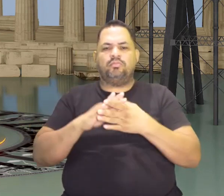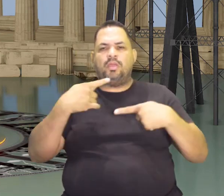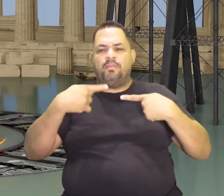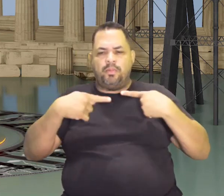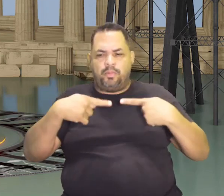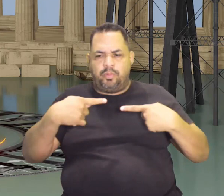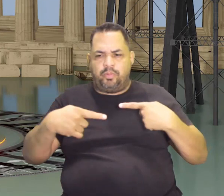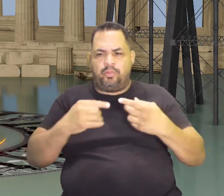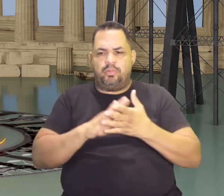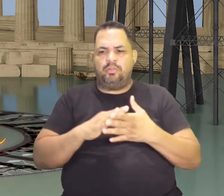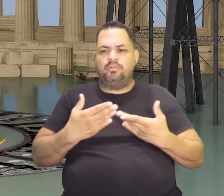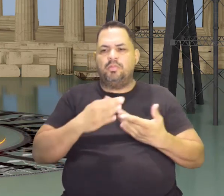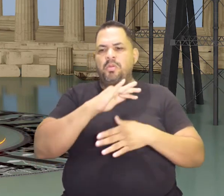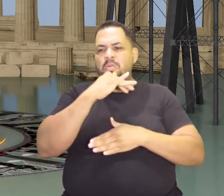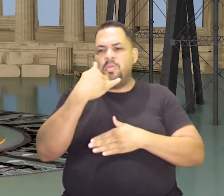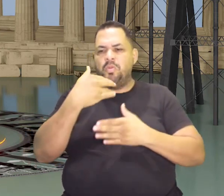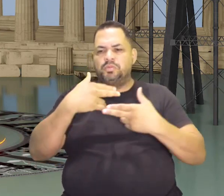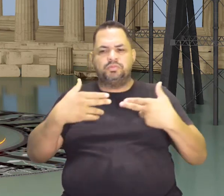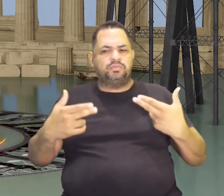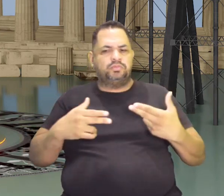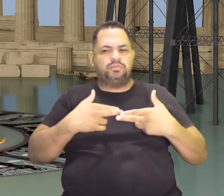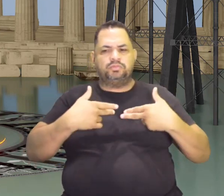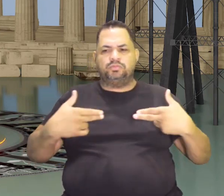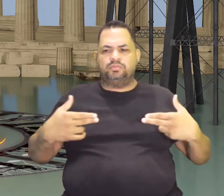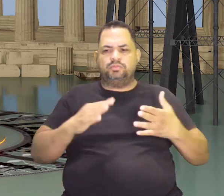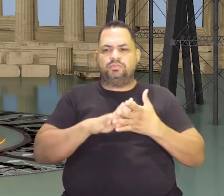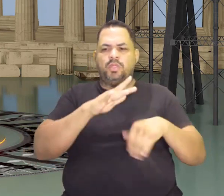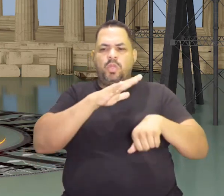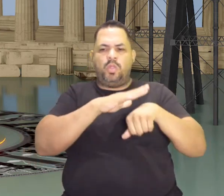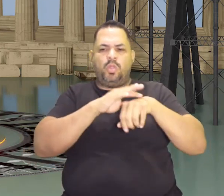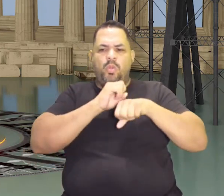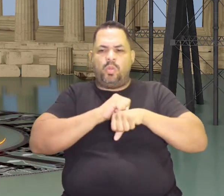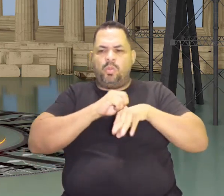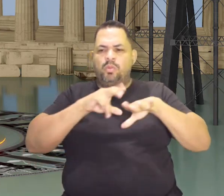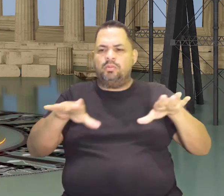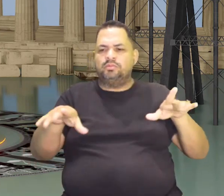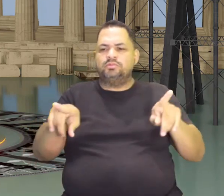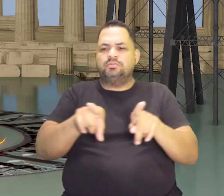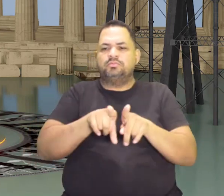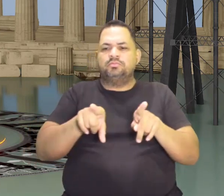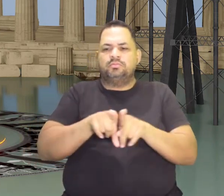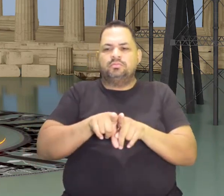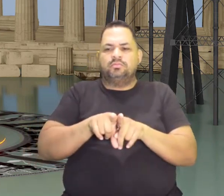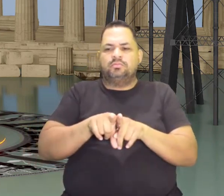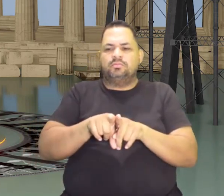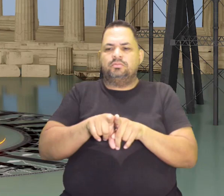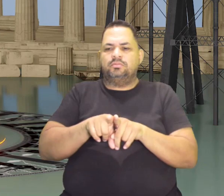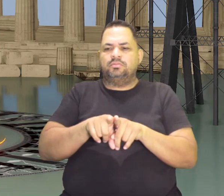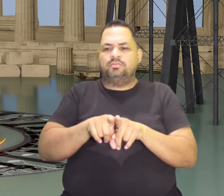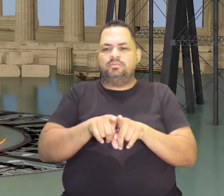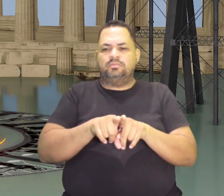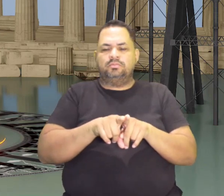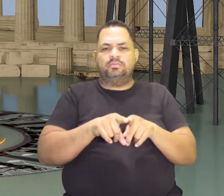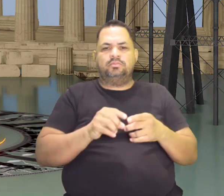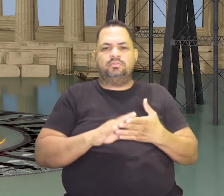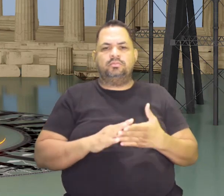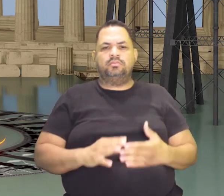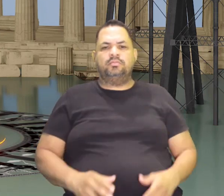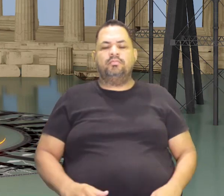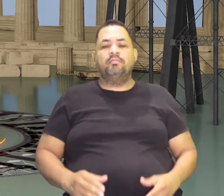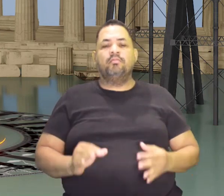guerras, batalhas, o que mais? Doenças, né, que surgiram e outras questões.